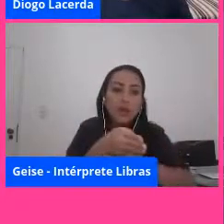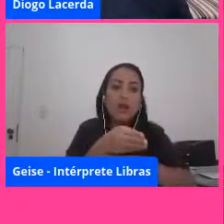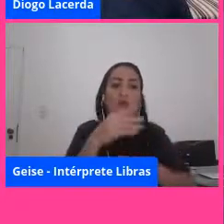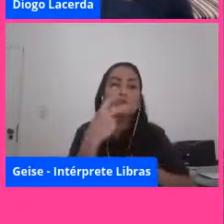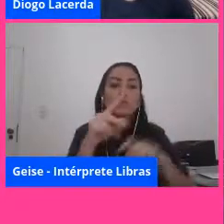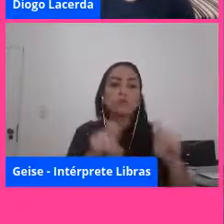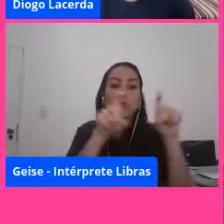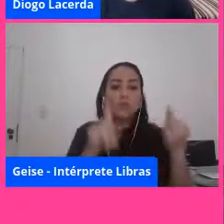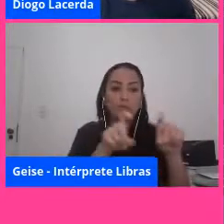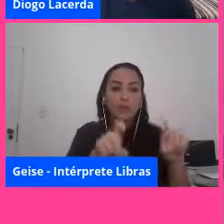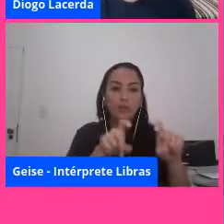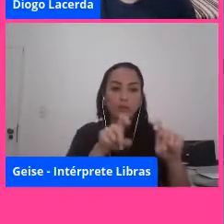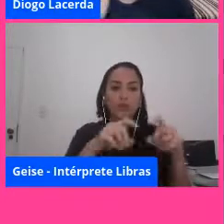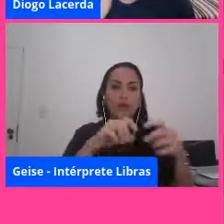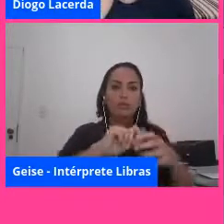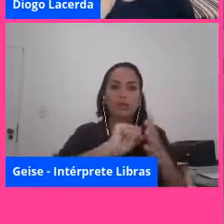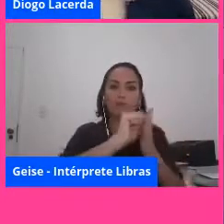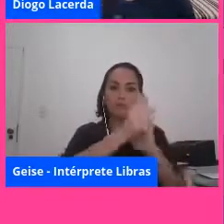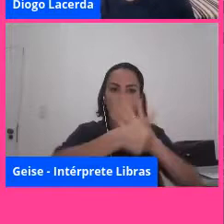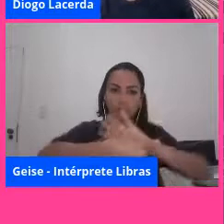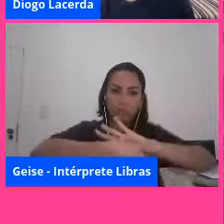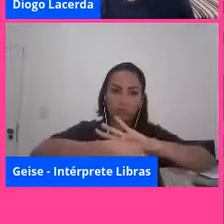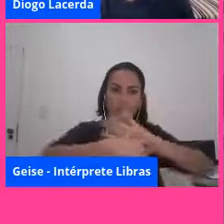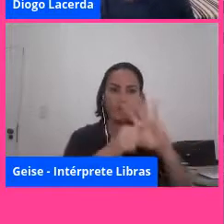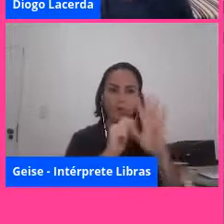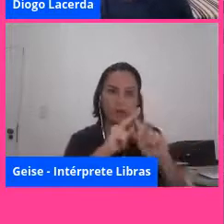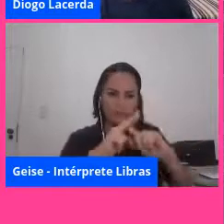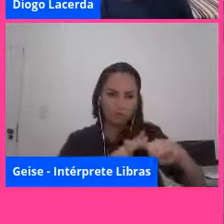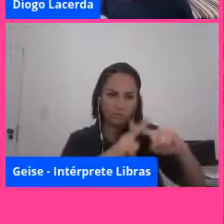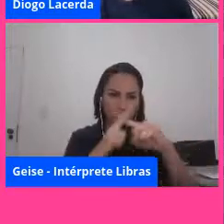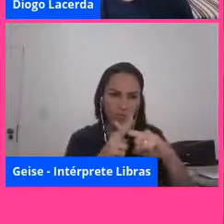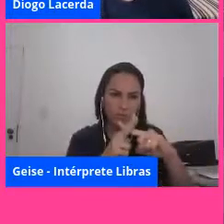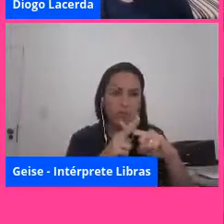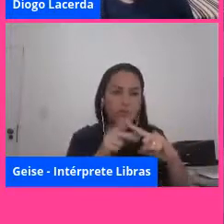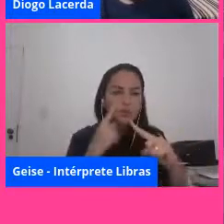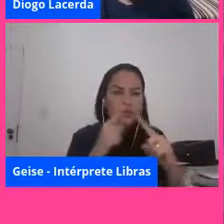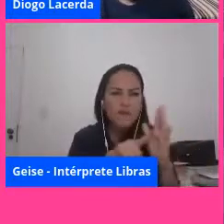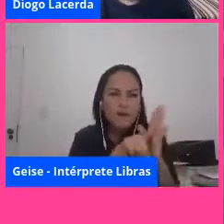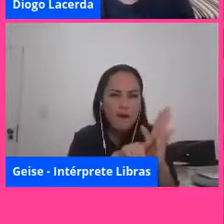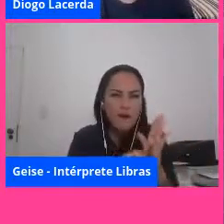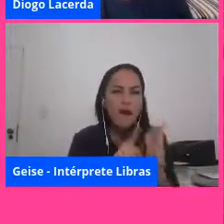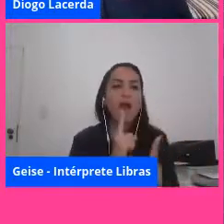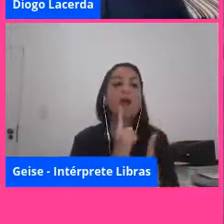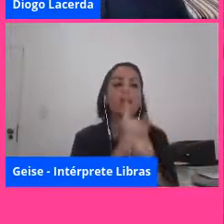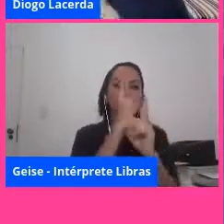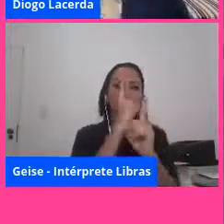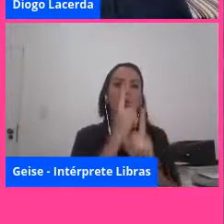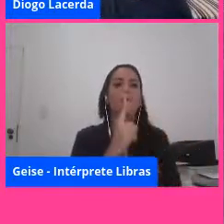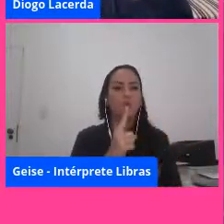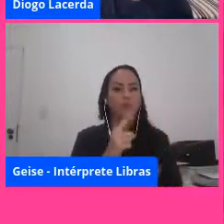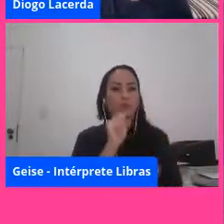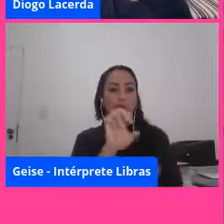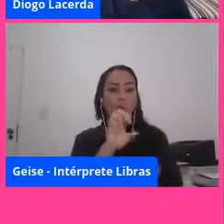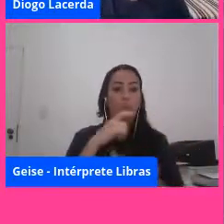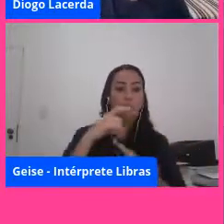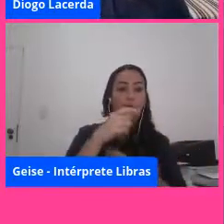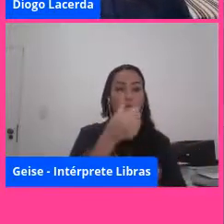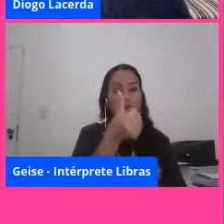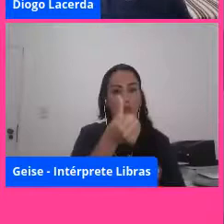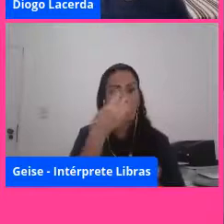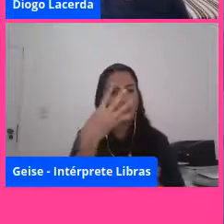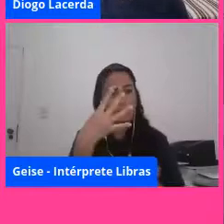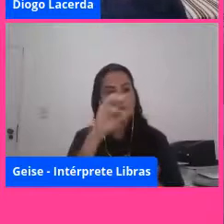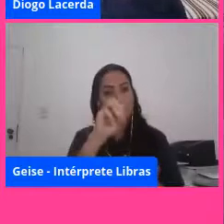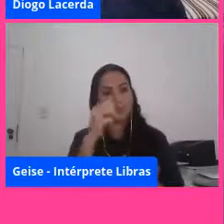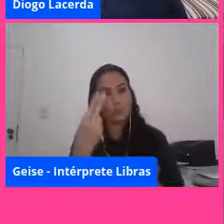configurações, e você vai lá e tem a opção de saber se é 64 bits ou 32. Então, você vai lá no site, como